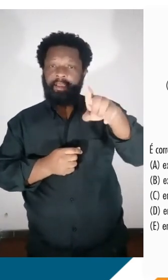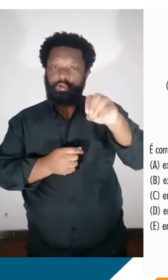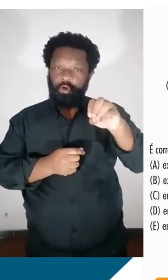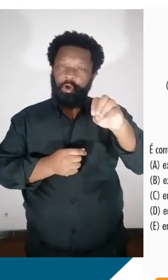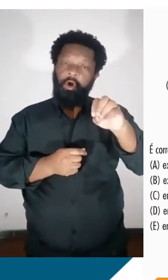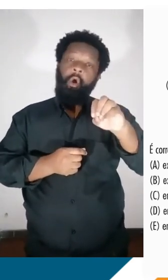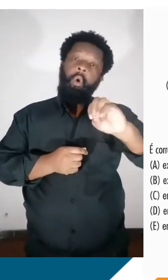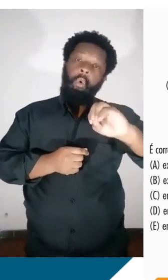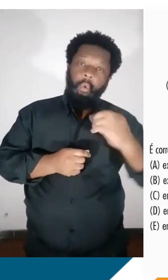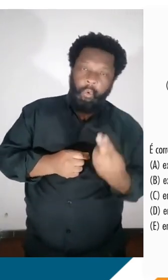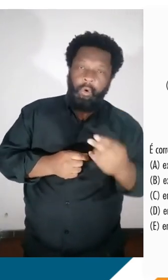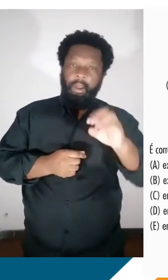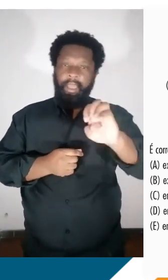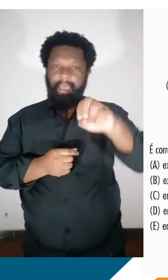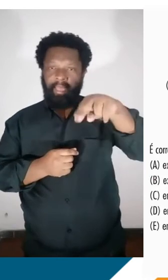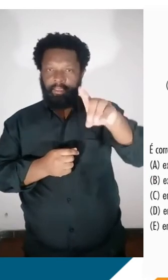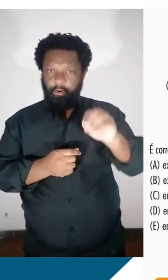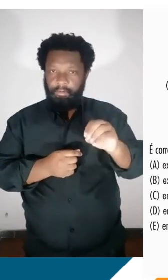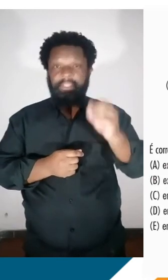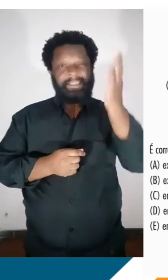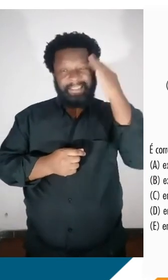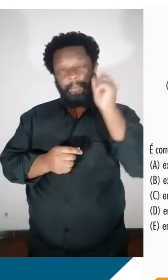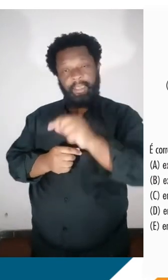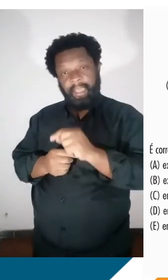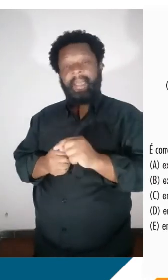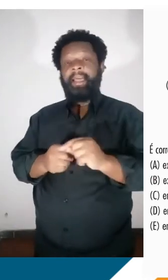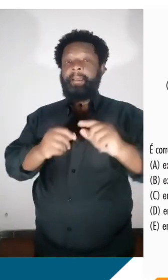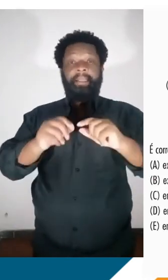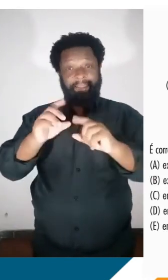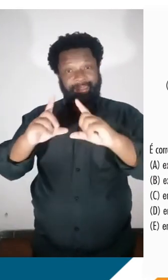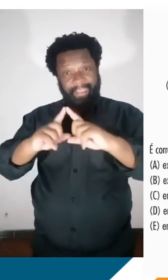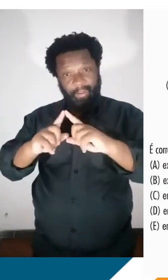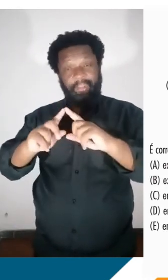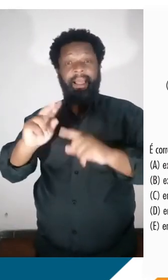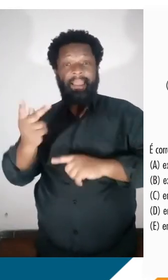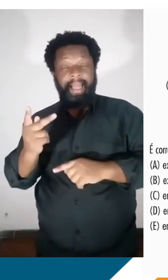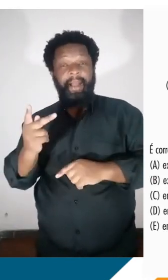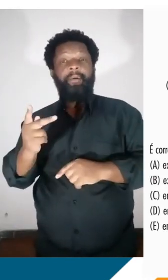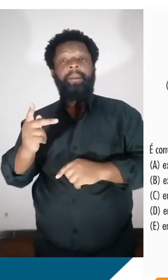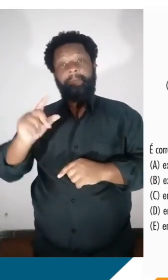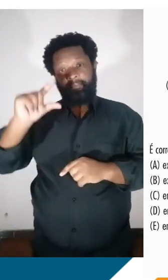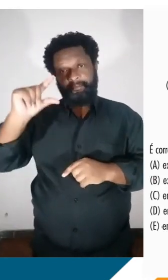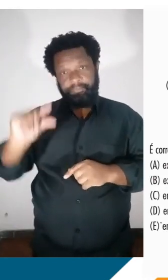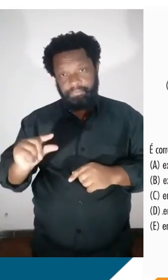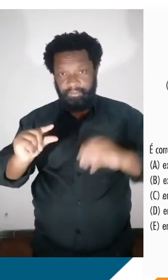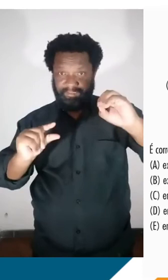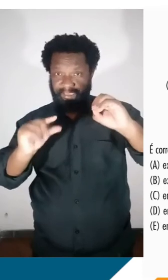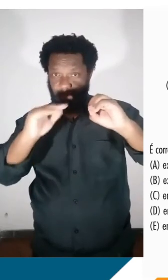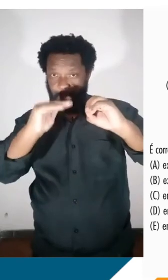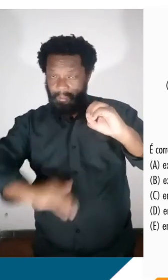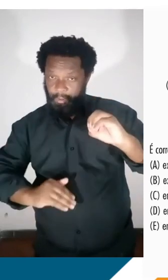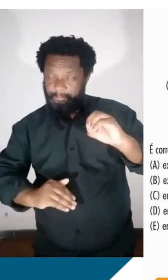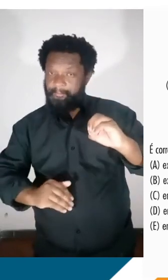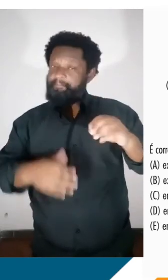ou endotérmica. A gente já viu que a reação é exotérmica, porque o ΔH é menor do que zero.